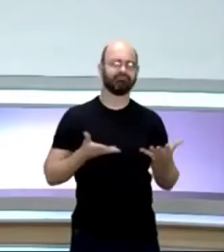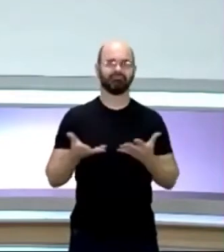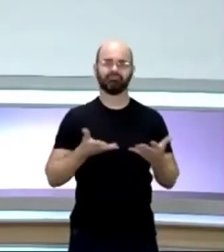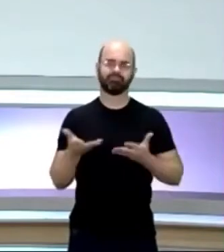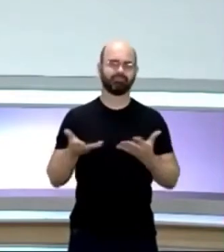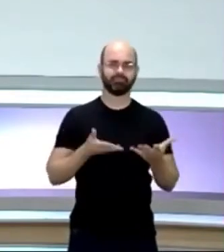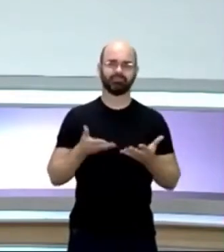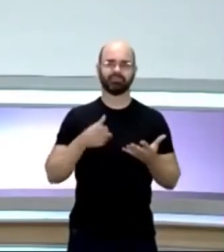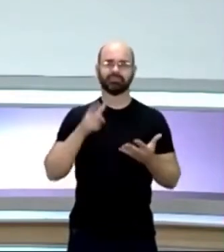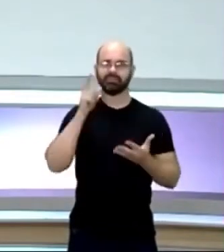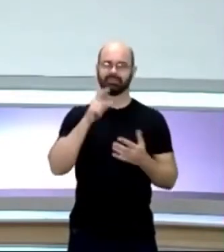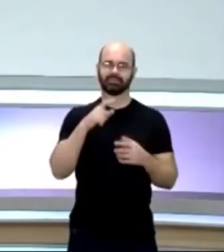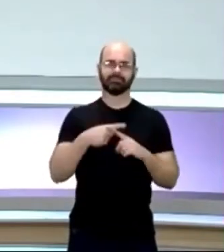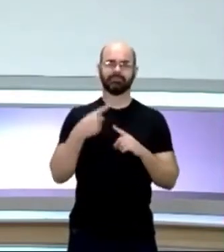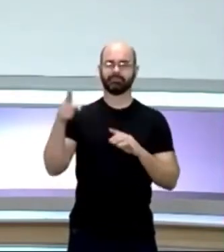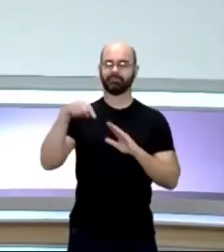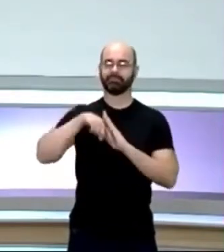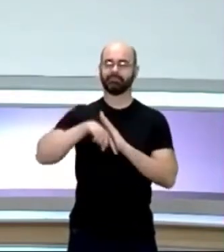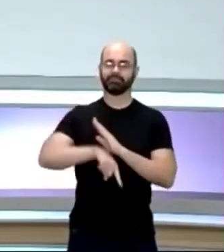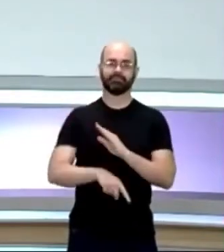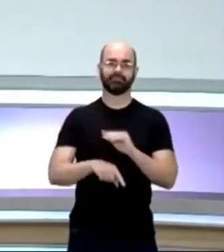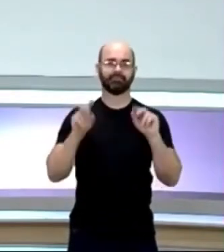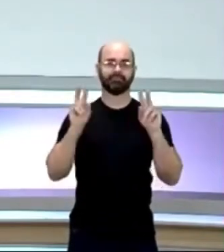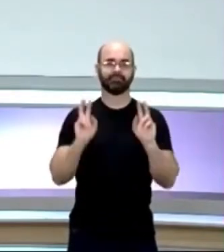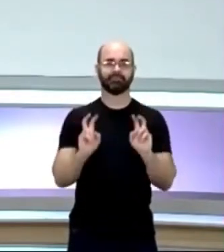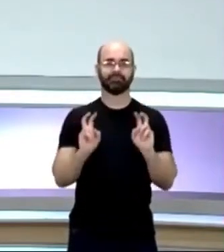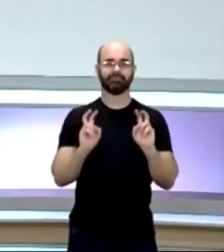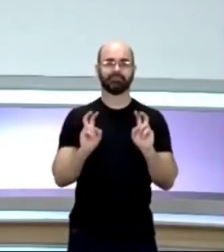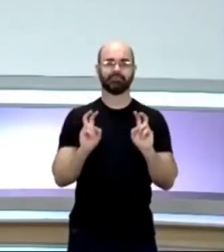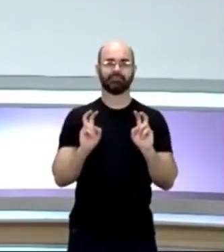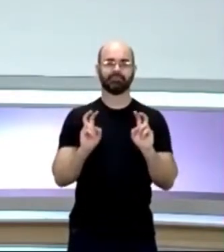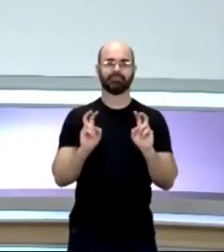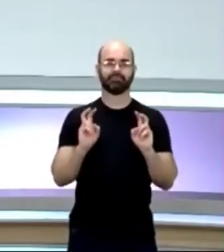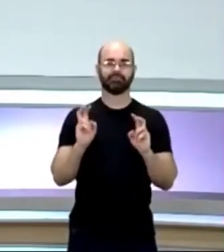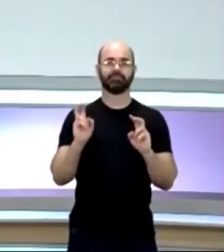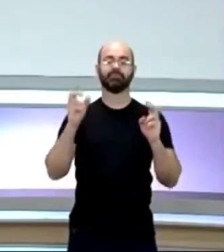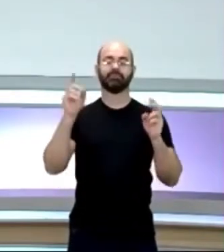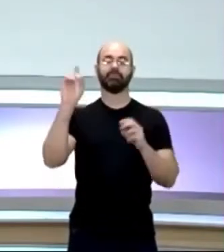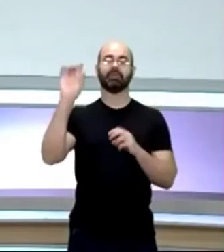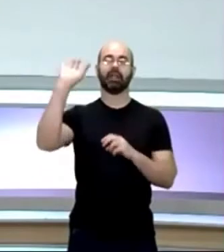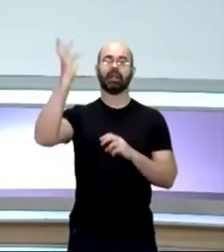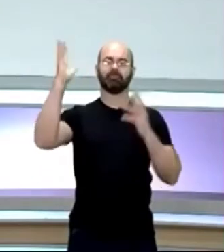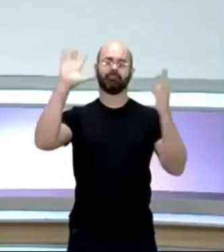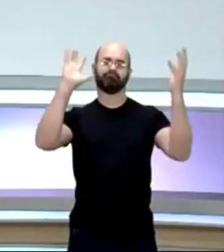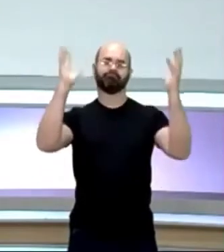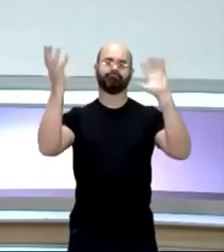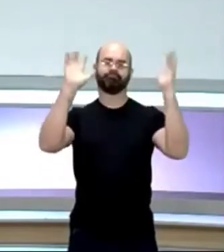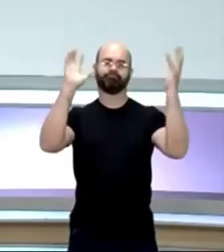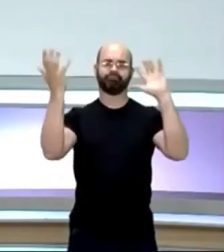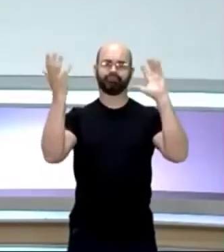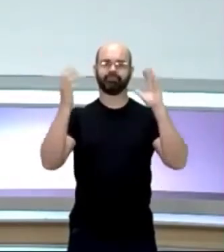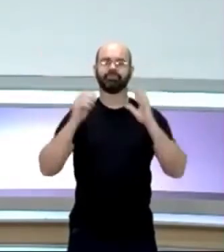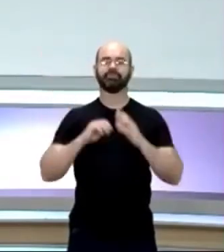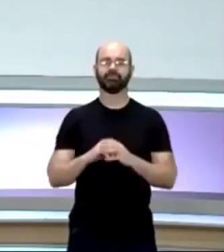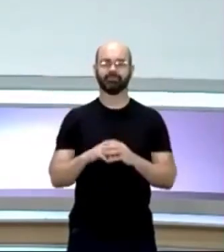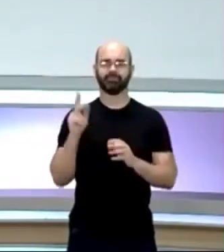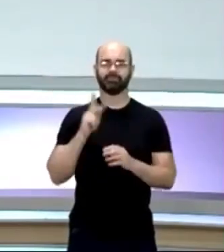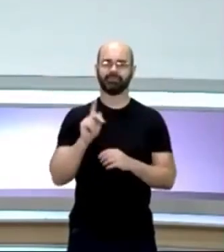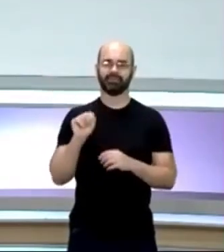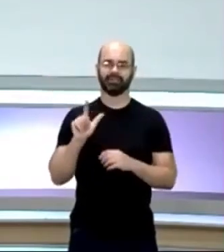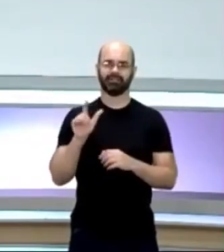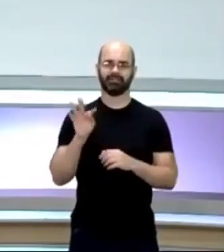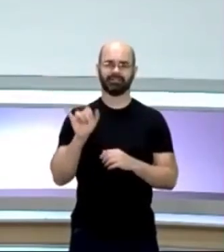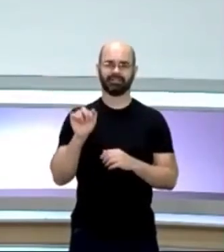um aprofundamento muito legal nesse assunto aí que é dinâmica climática aí pelo professor Altieres. Tá